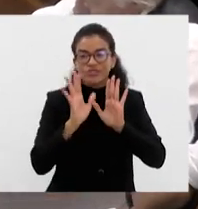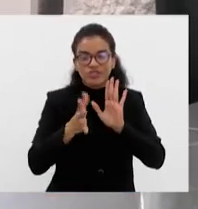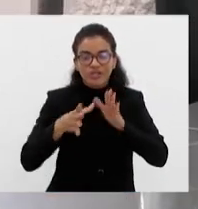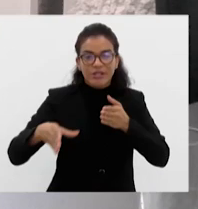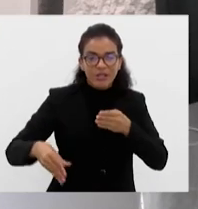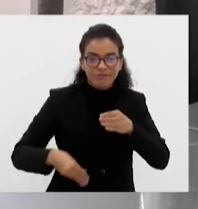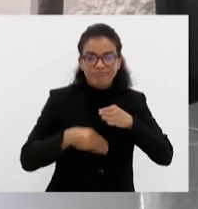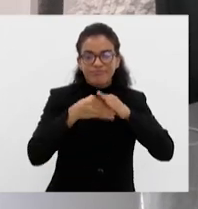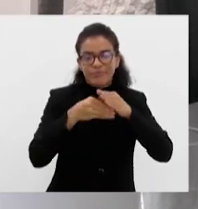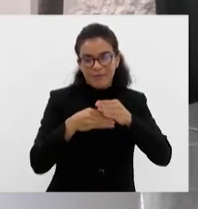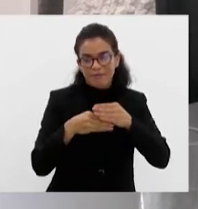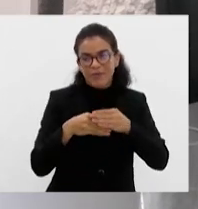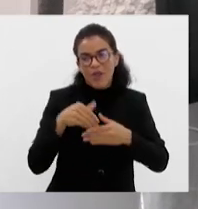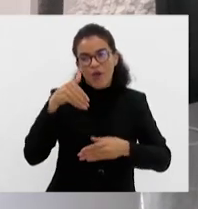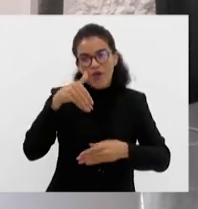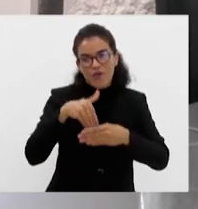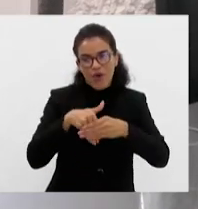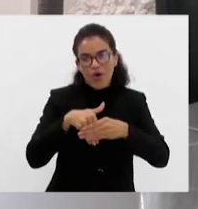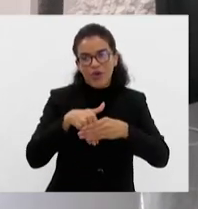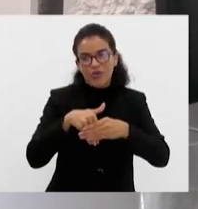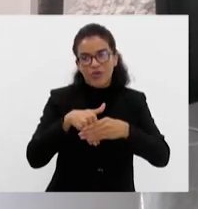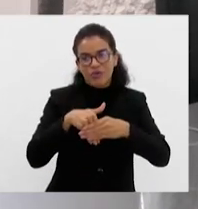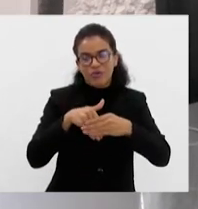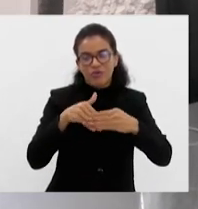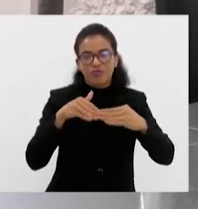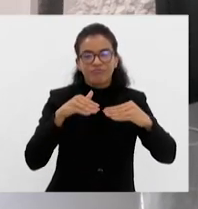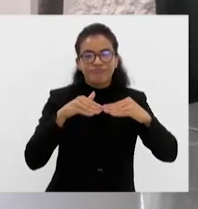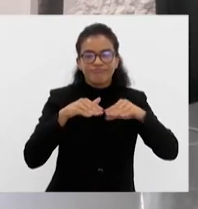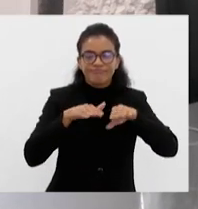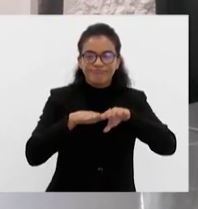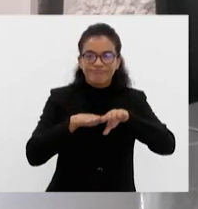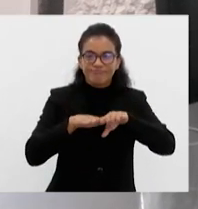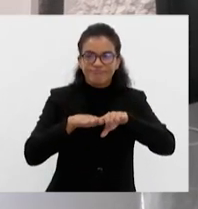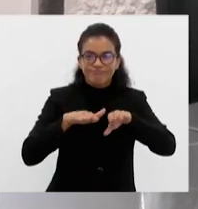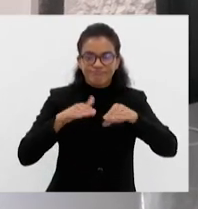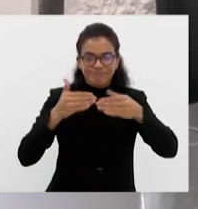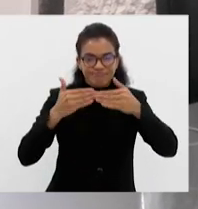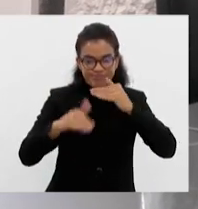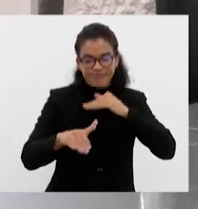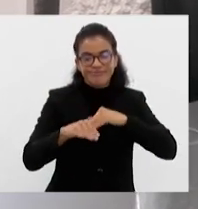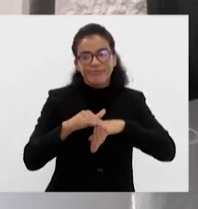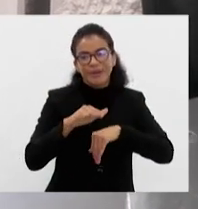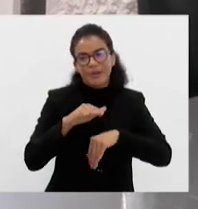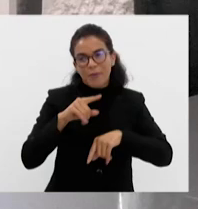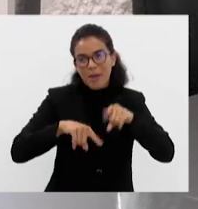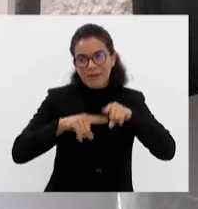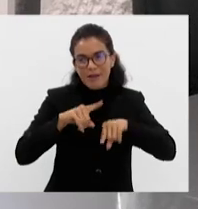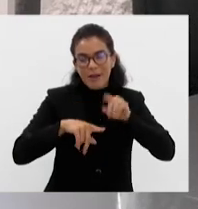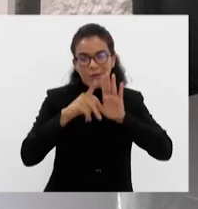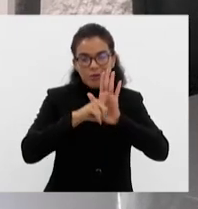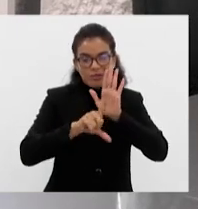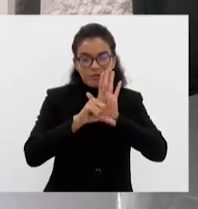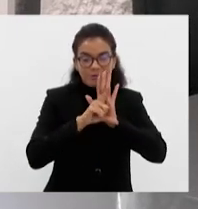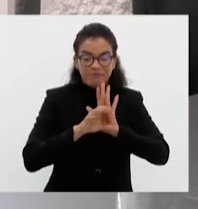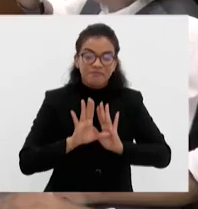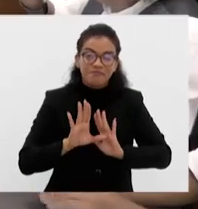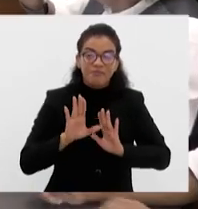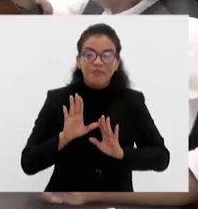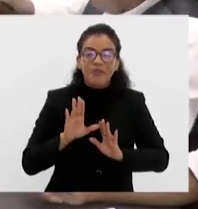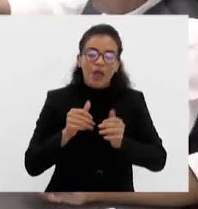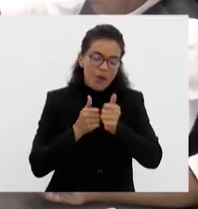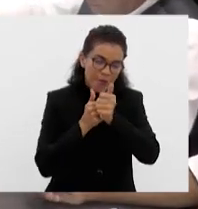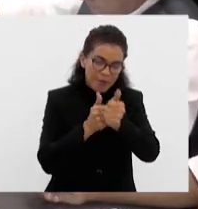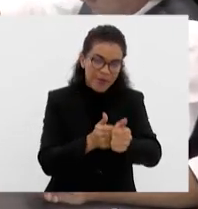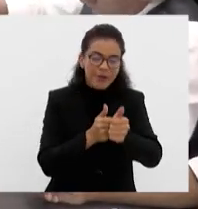anexado aos autos, eu voto pela divergência, pela inconstitucionalidade da matéria. Como vota deputado Mink?